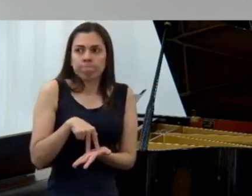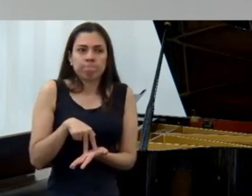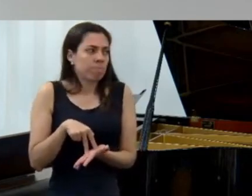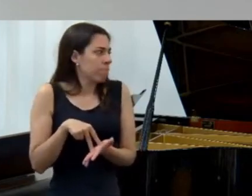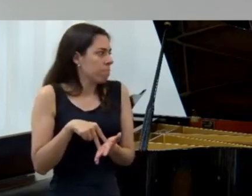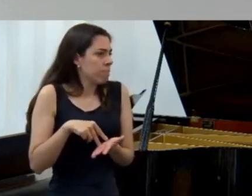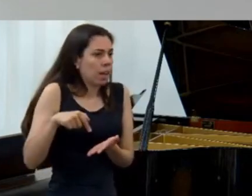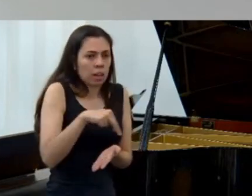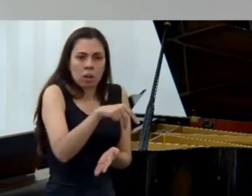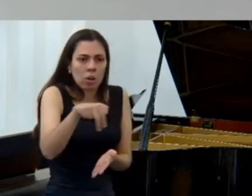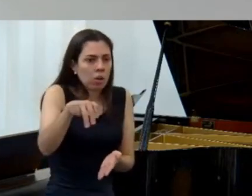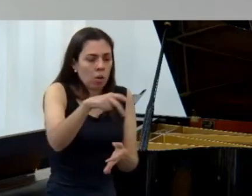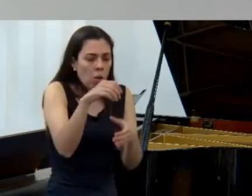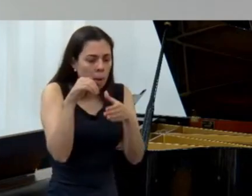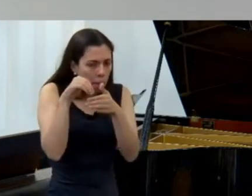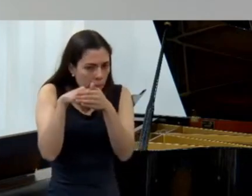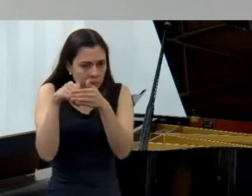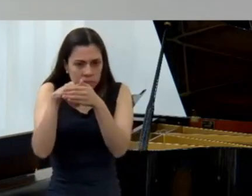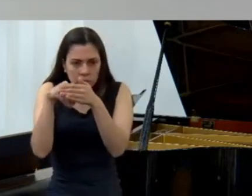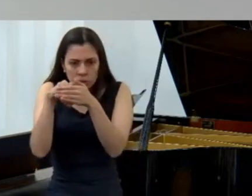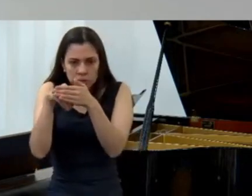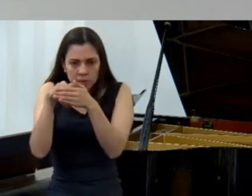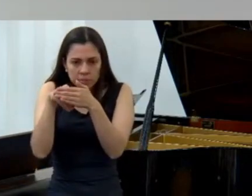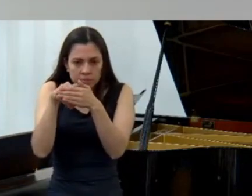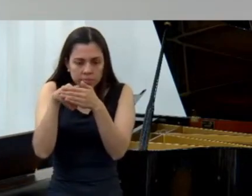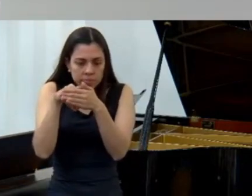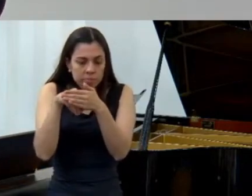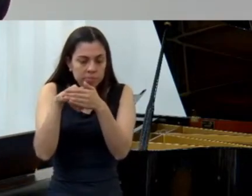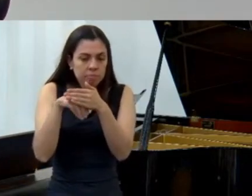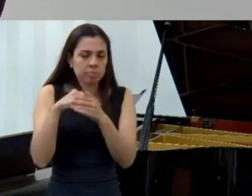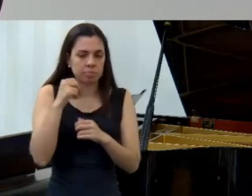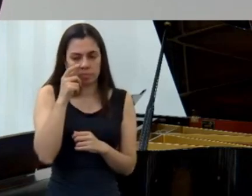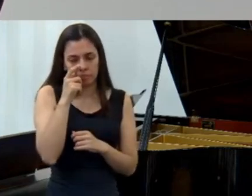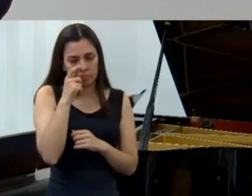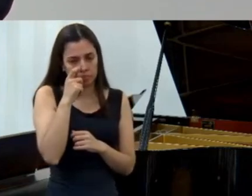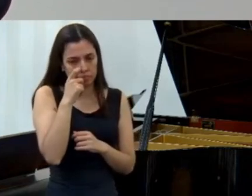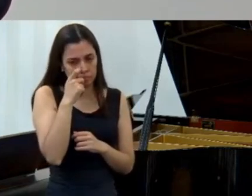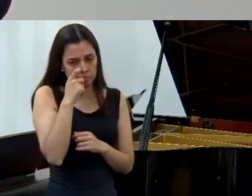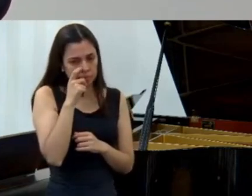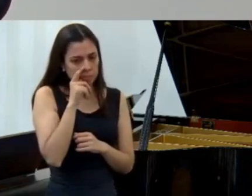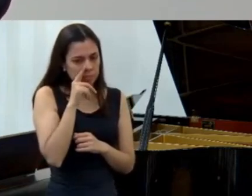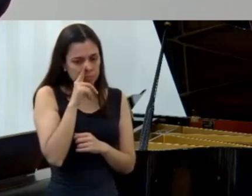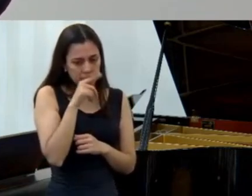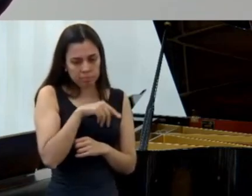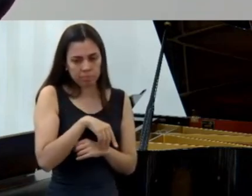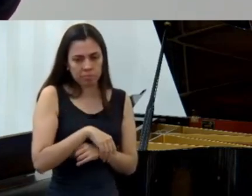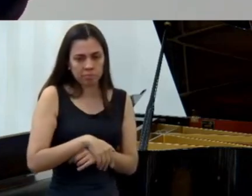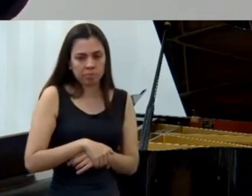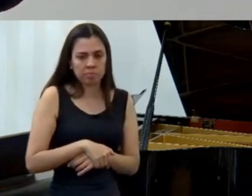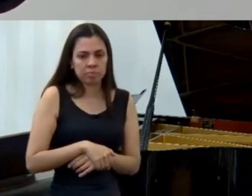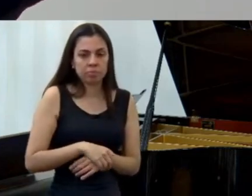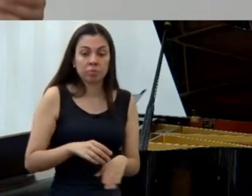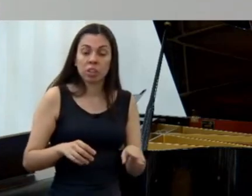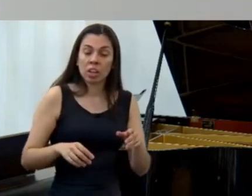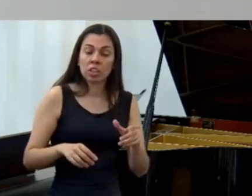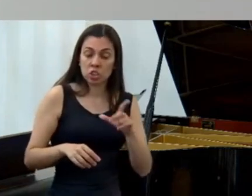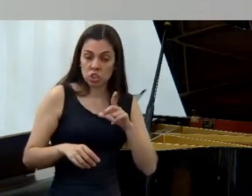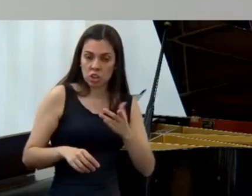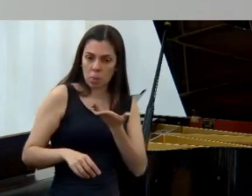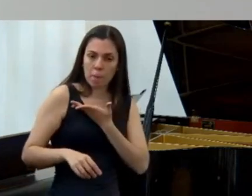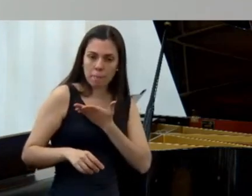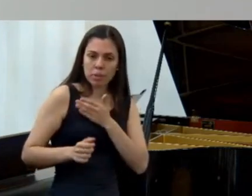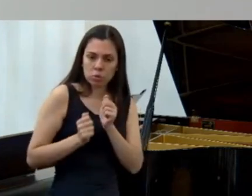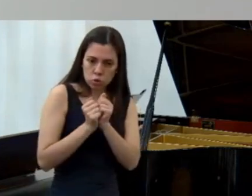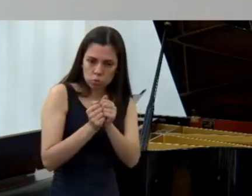até Berseba, que é em Judá, e deixou ali o seu moço, Geazi, que caminhava com